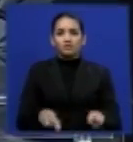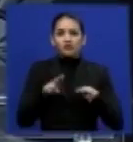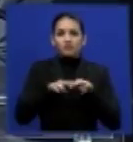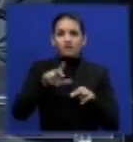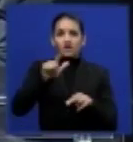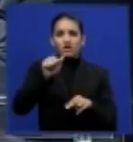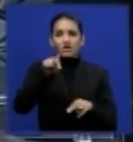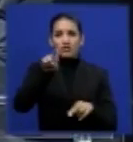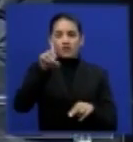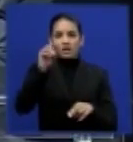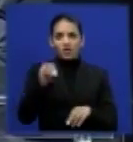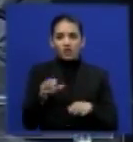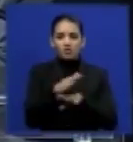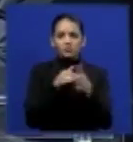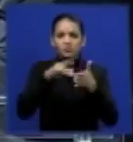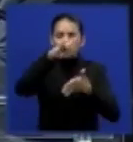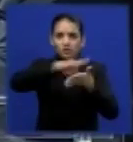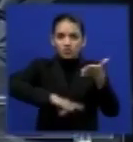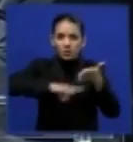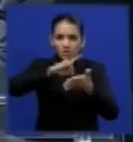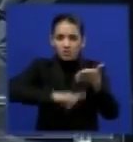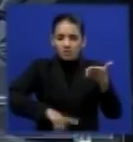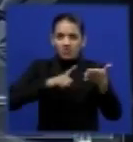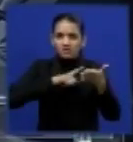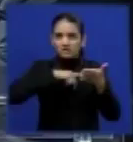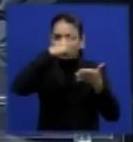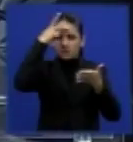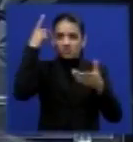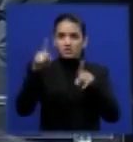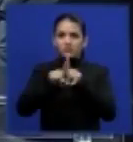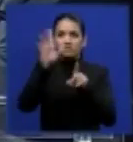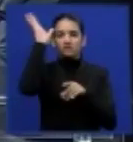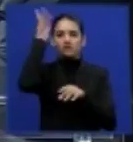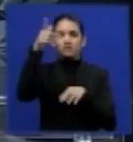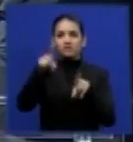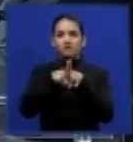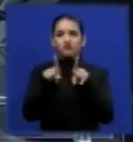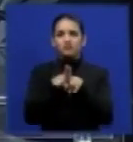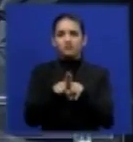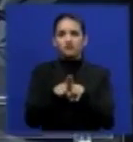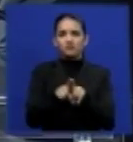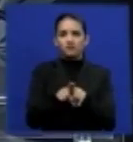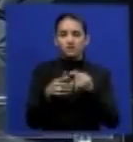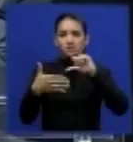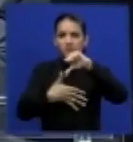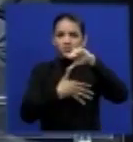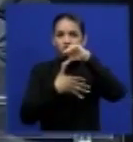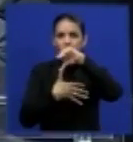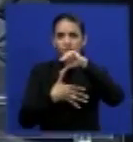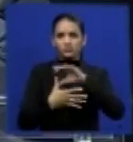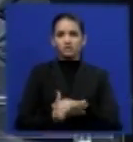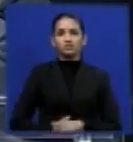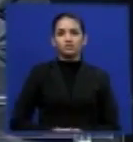arbitral expedido pelo mecanismo de solução de controvérsias do